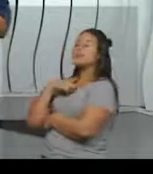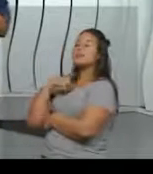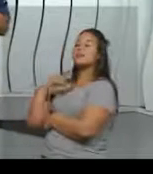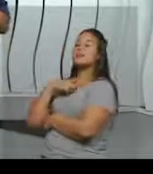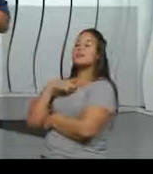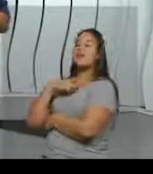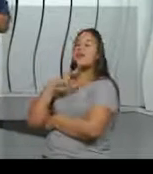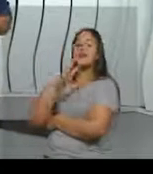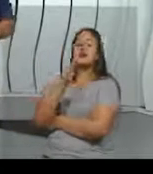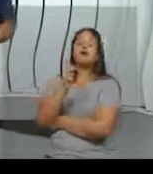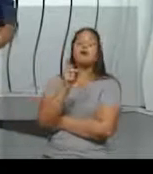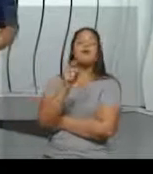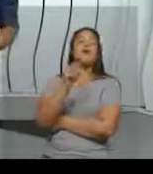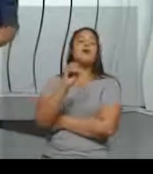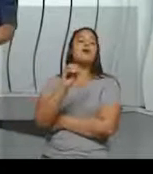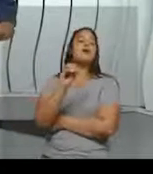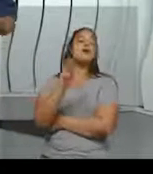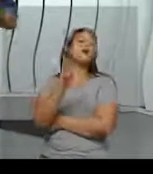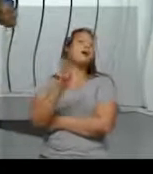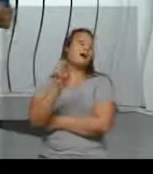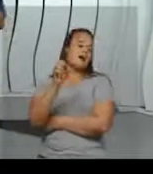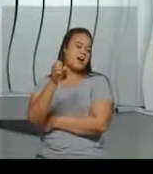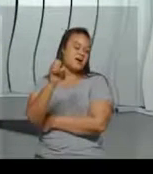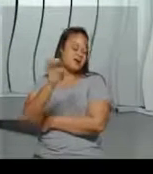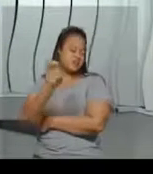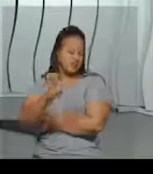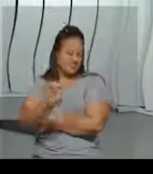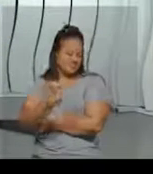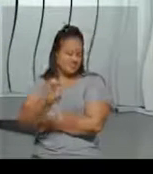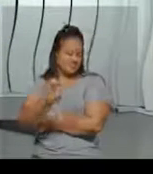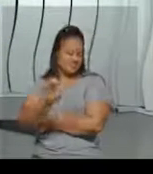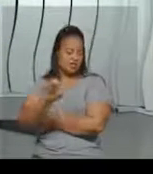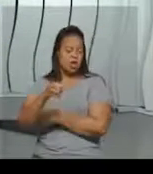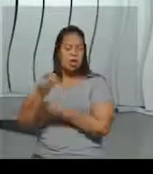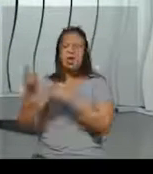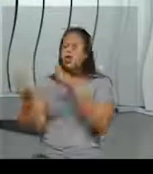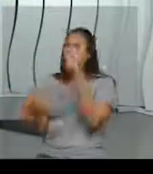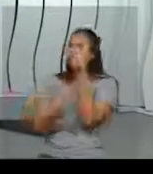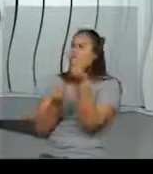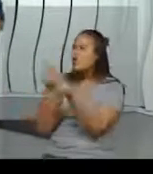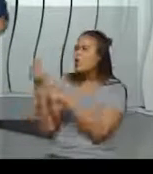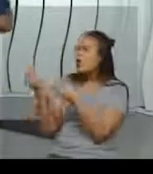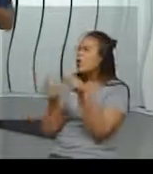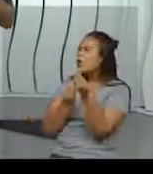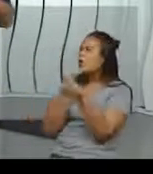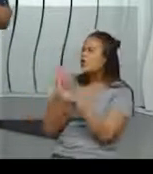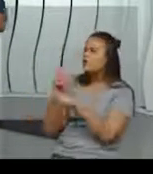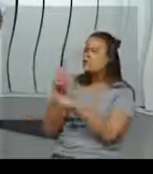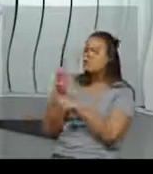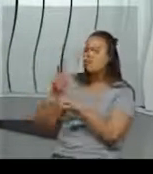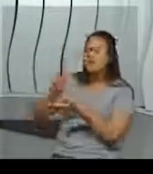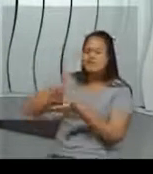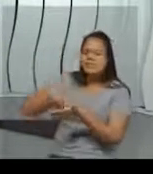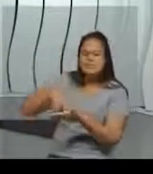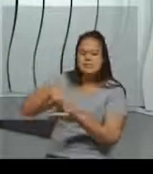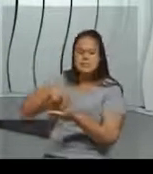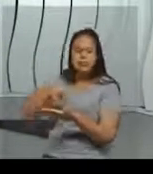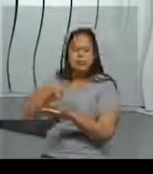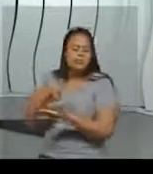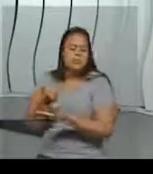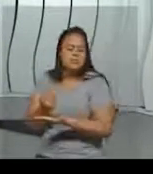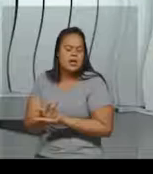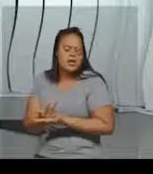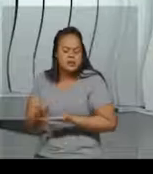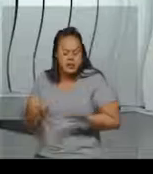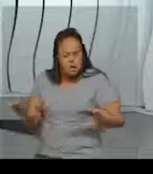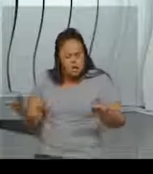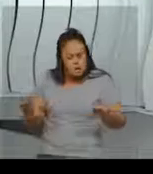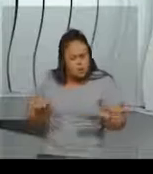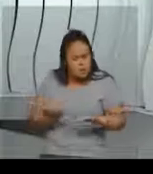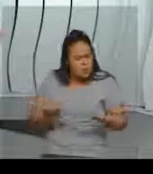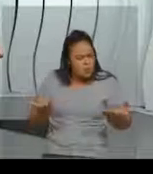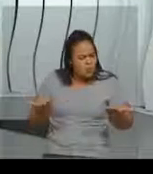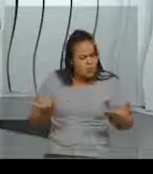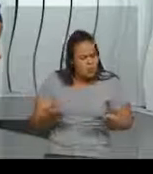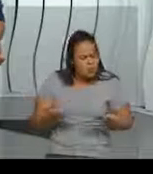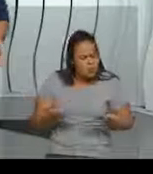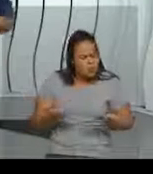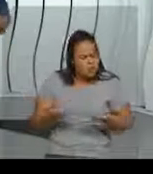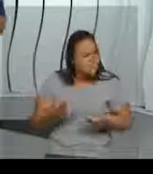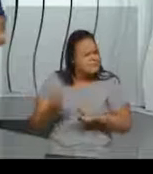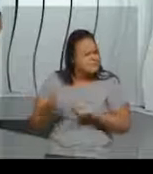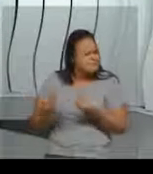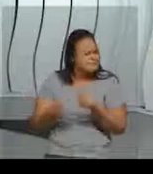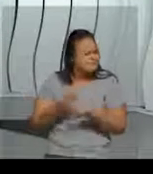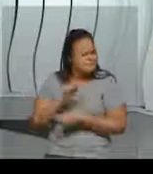house dance para a gente pensar como é que essas danças se manifestam agora, na atualidade, na